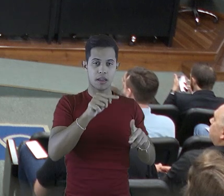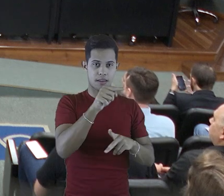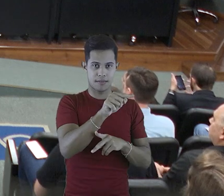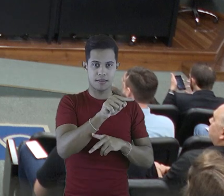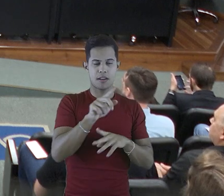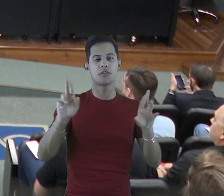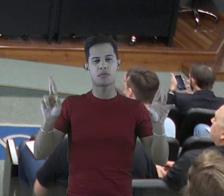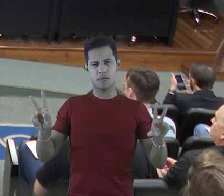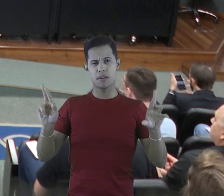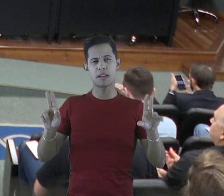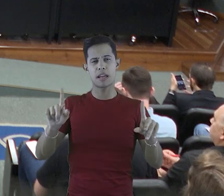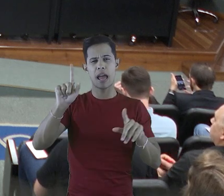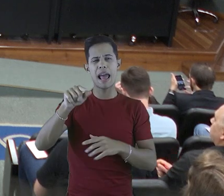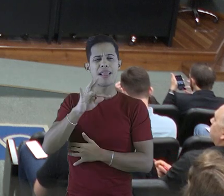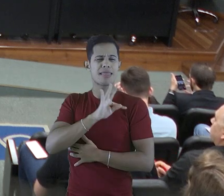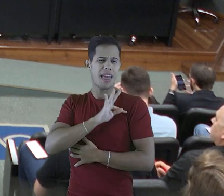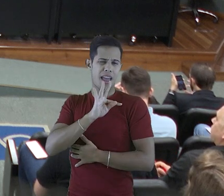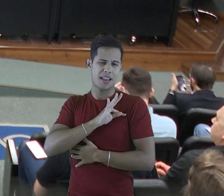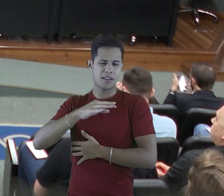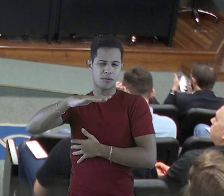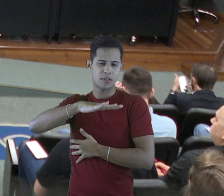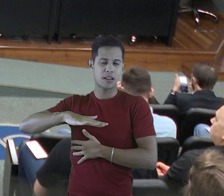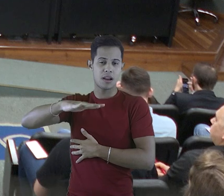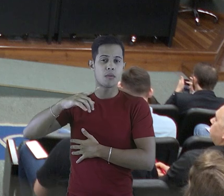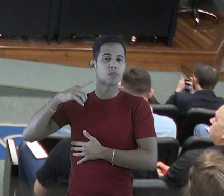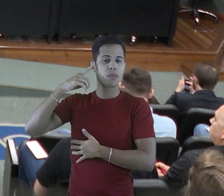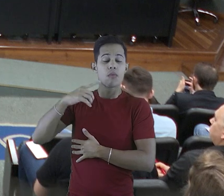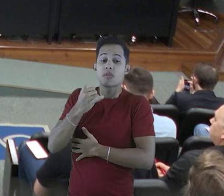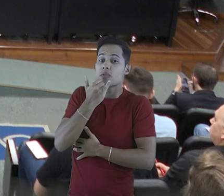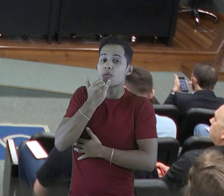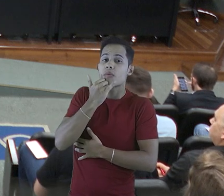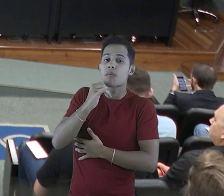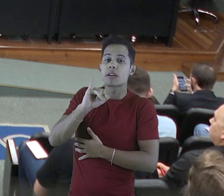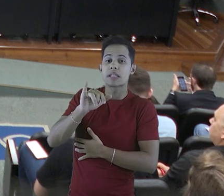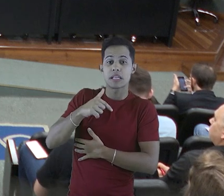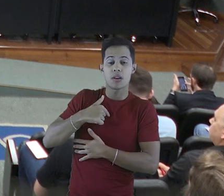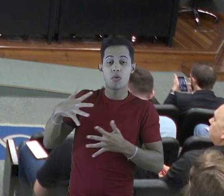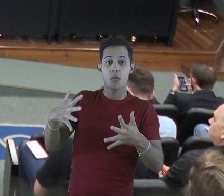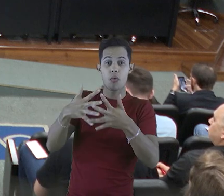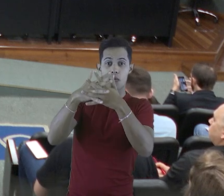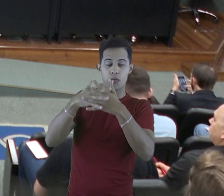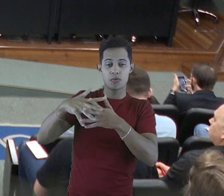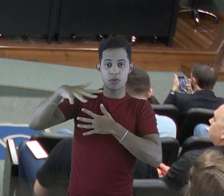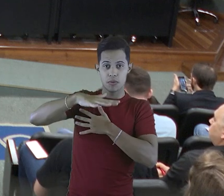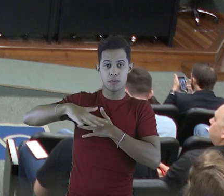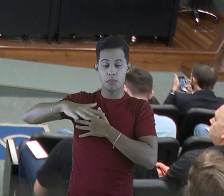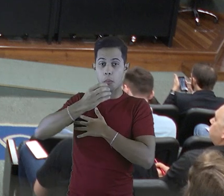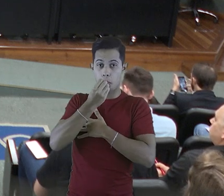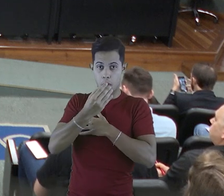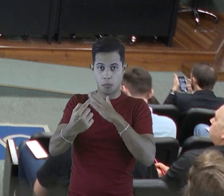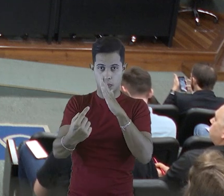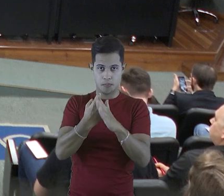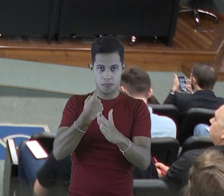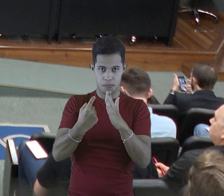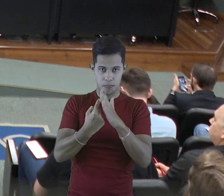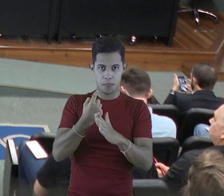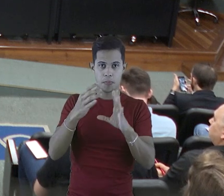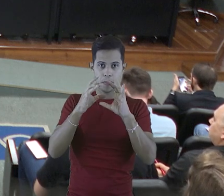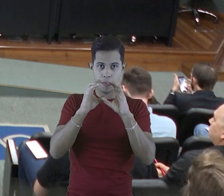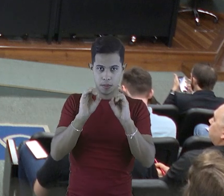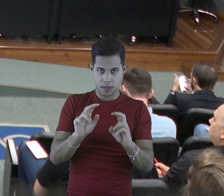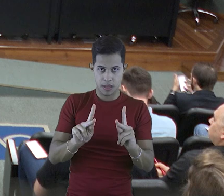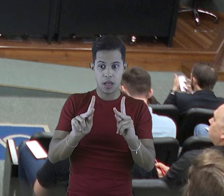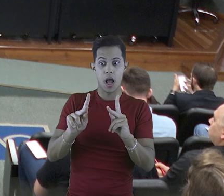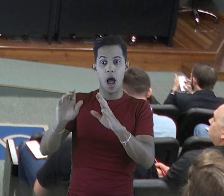capacidade de estar em juízo. É diferente. É bem técnico. Então, desculpa se eu confundi essa parte, mas foi bom você perguntar. Continua